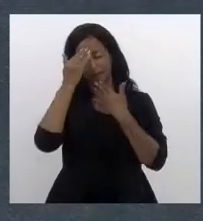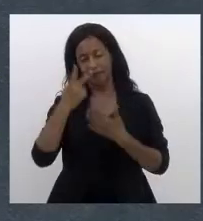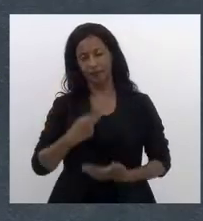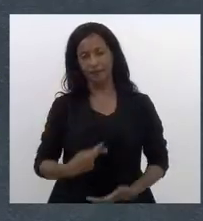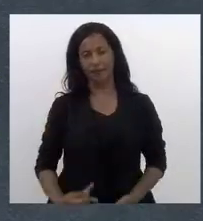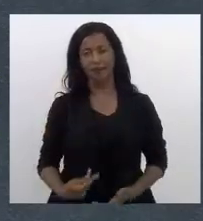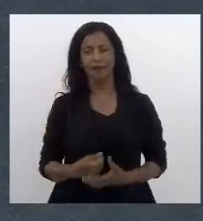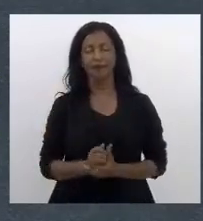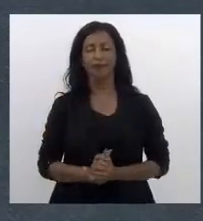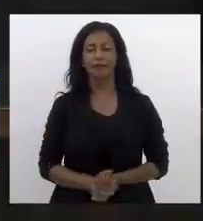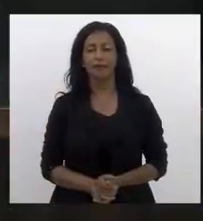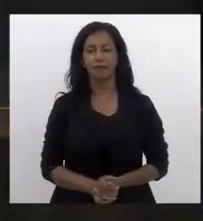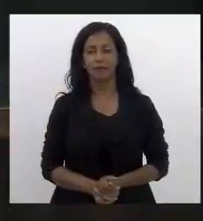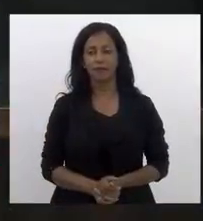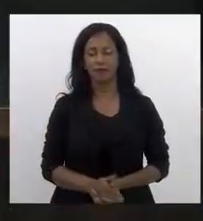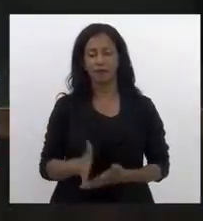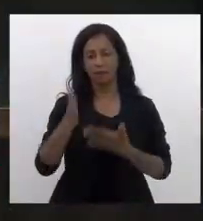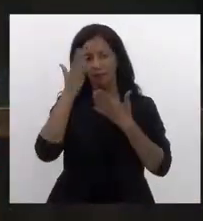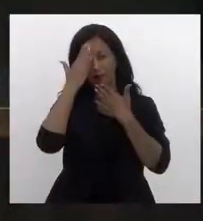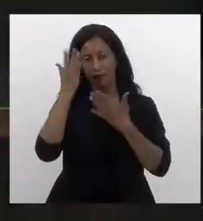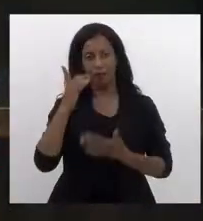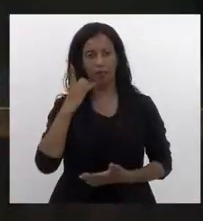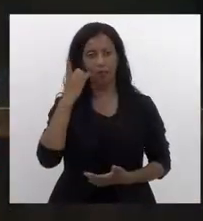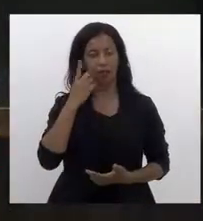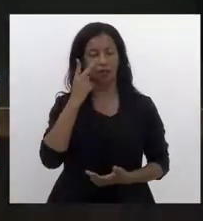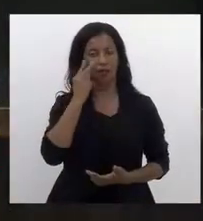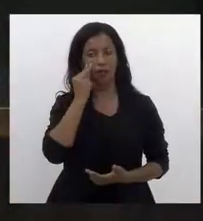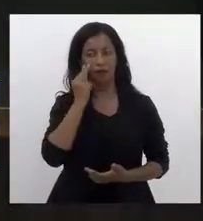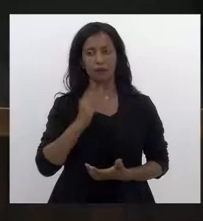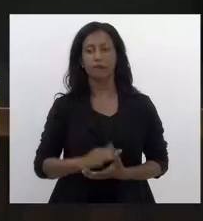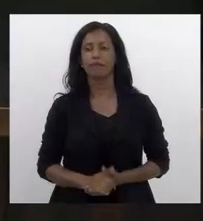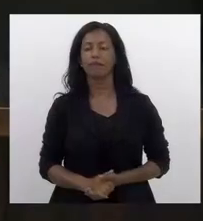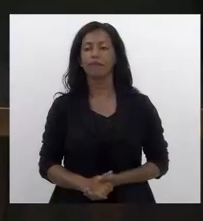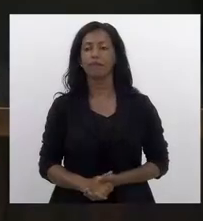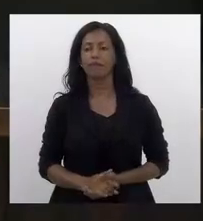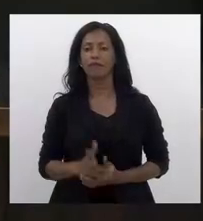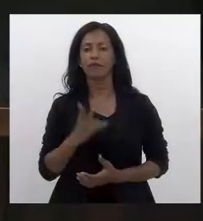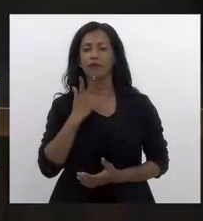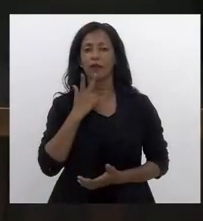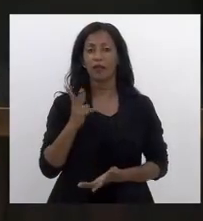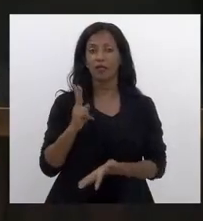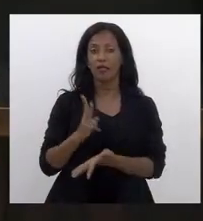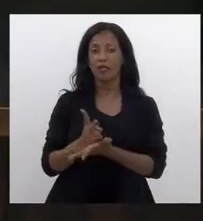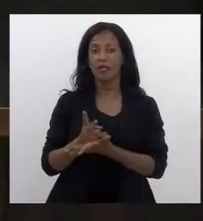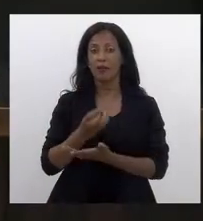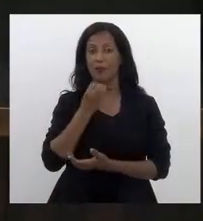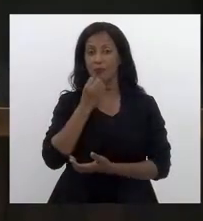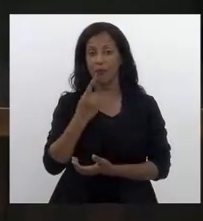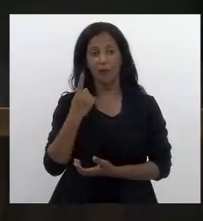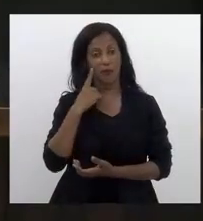presidente. Agradecendo a deputada Mônica Francisco, dizendo que é sempre bom ouvir,